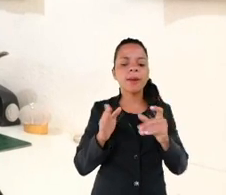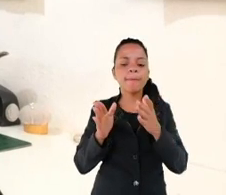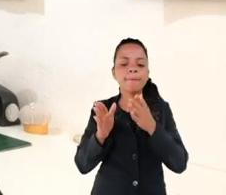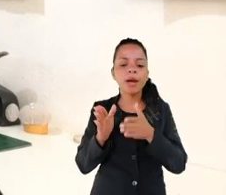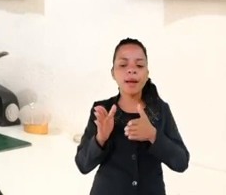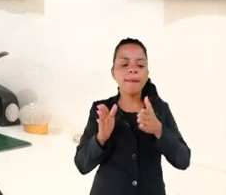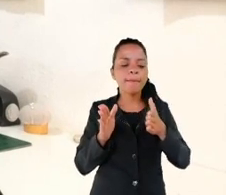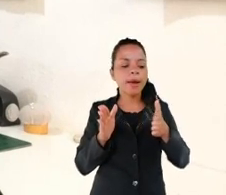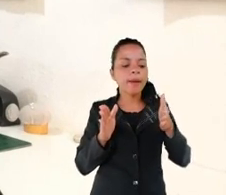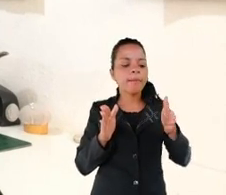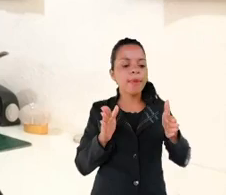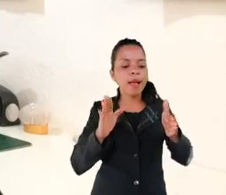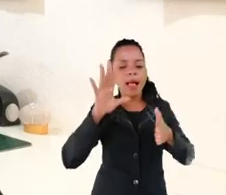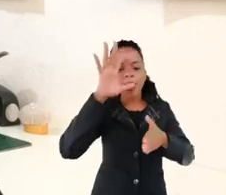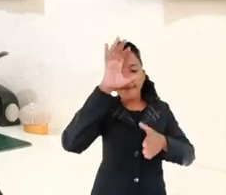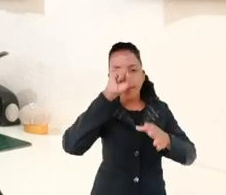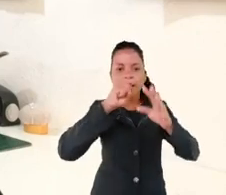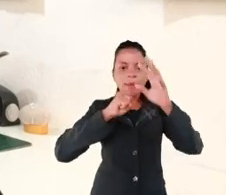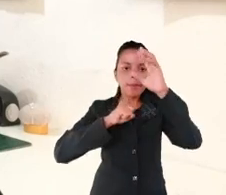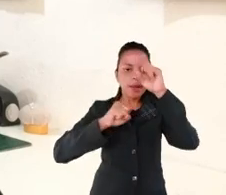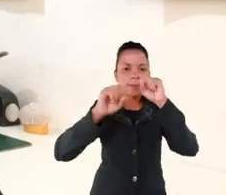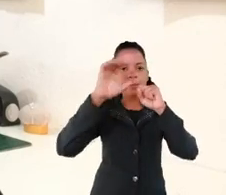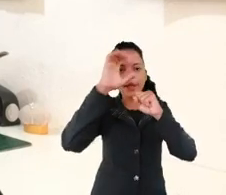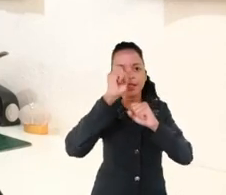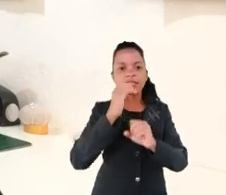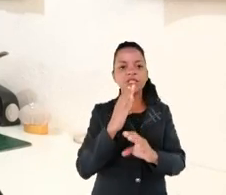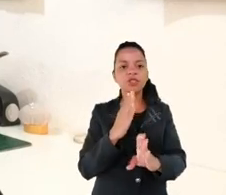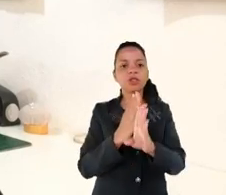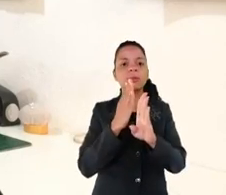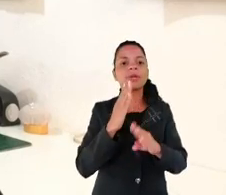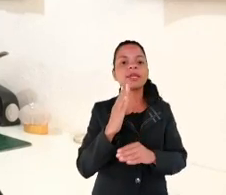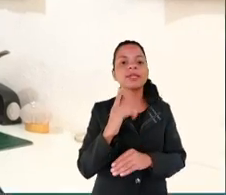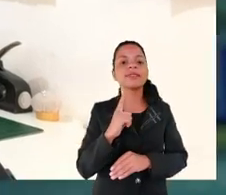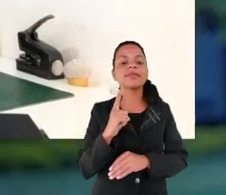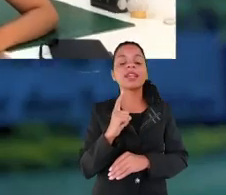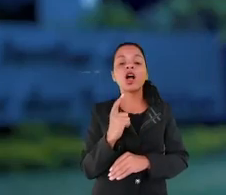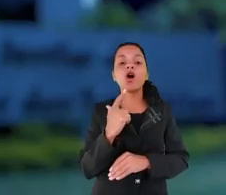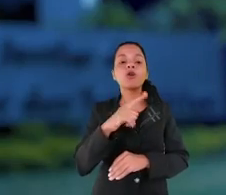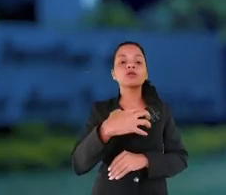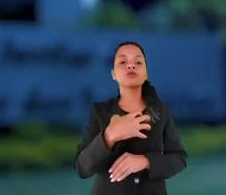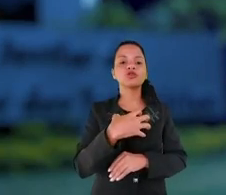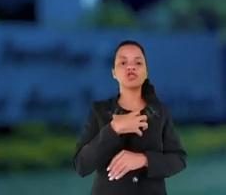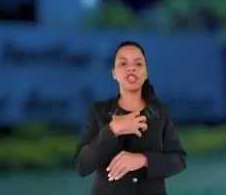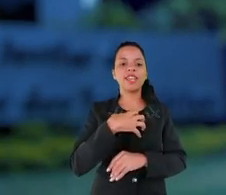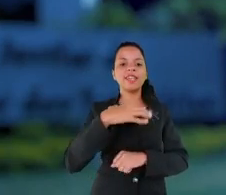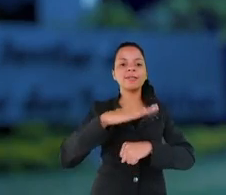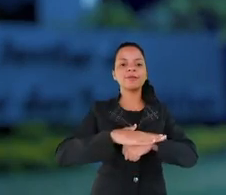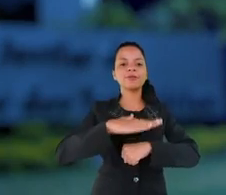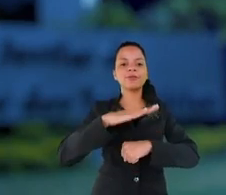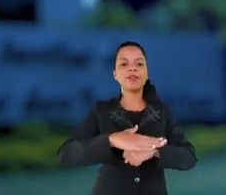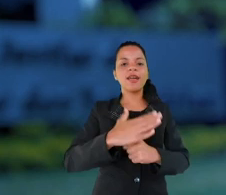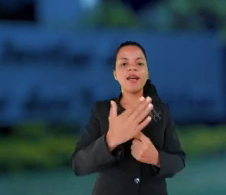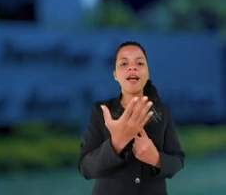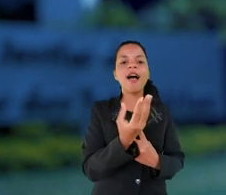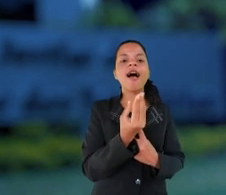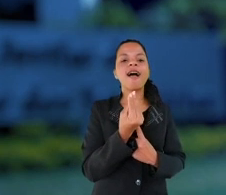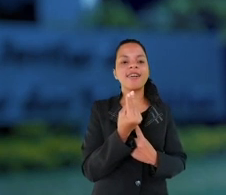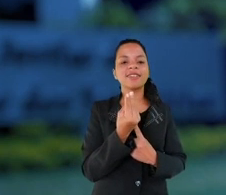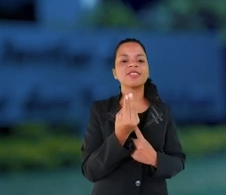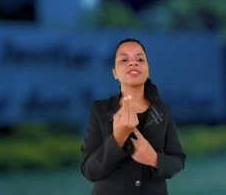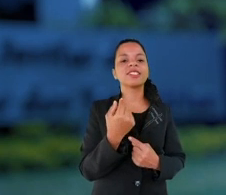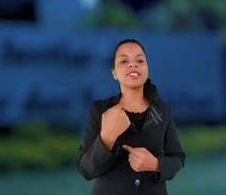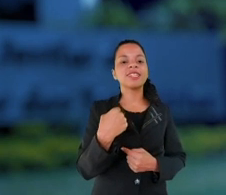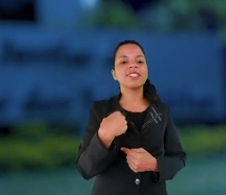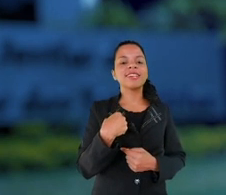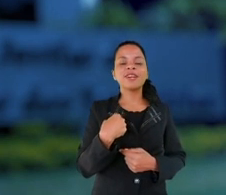que existem outros jeitos de fazer arte, né? E aí eu fui me encontrando. Isso é resultado de muito